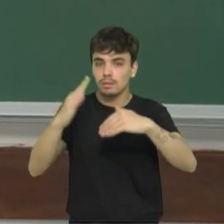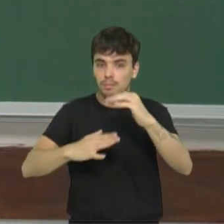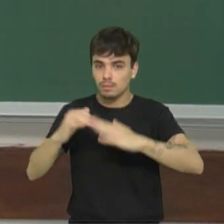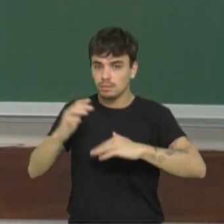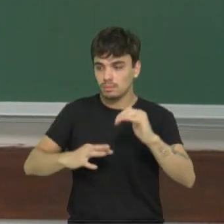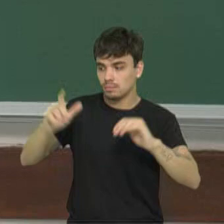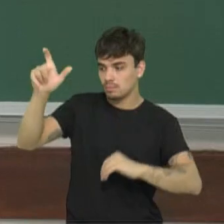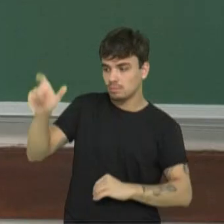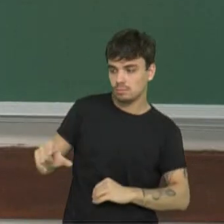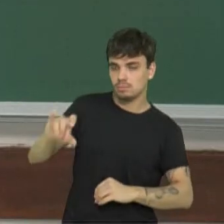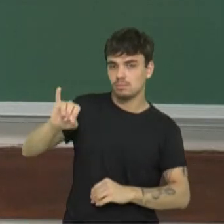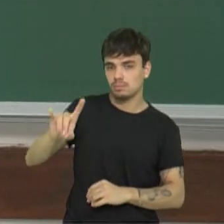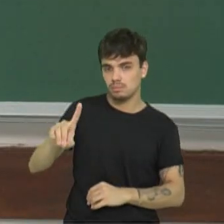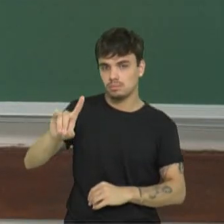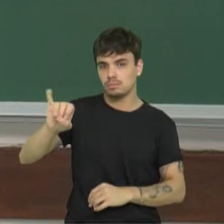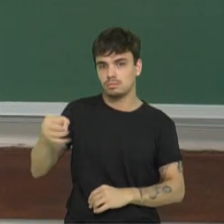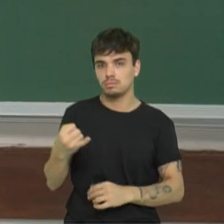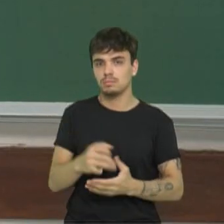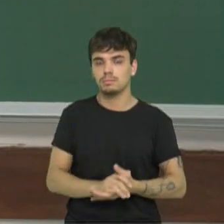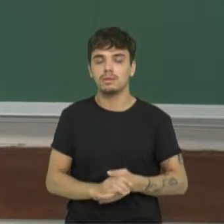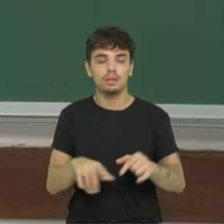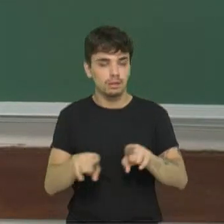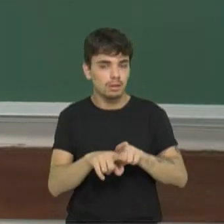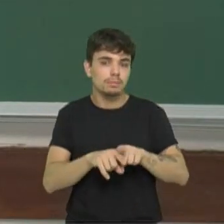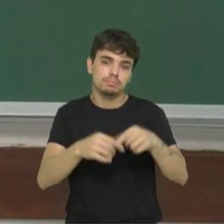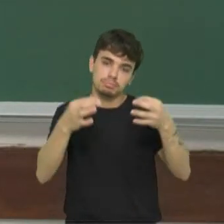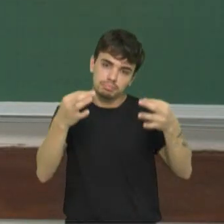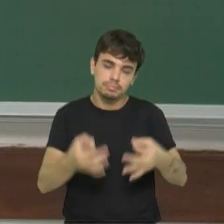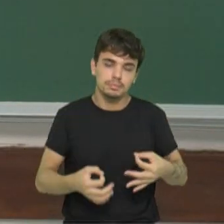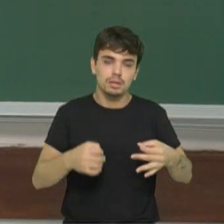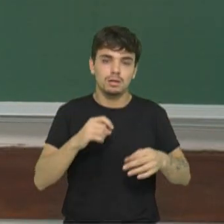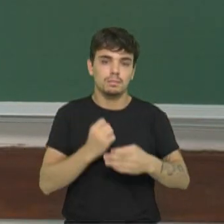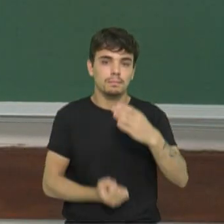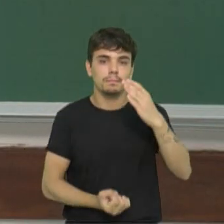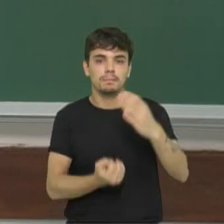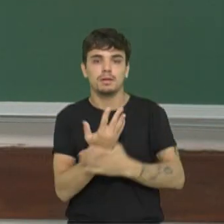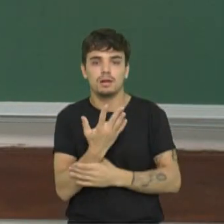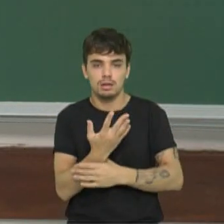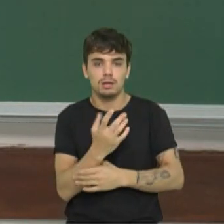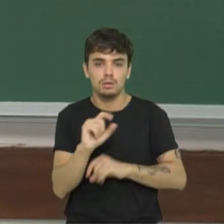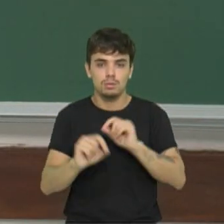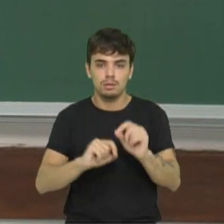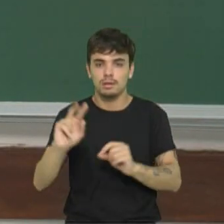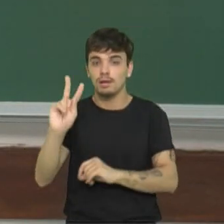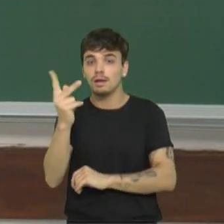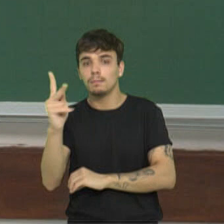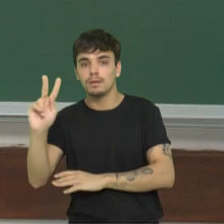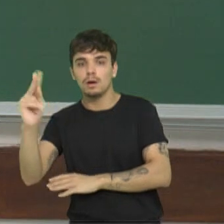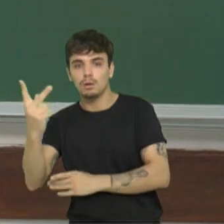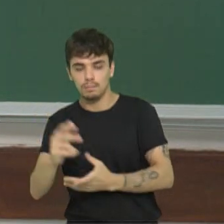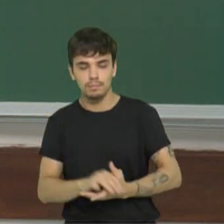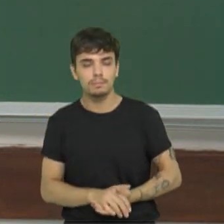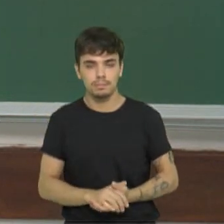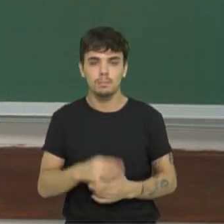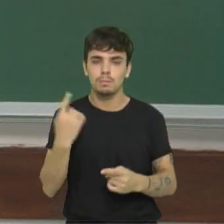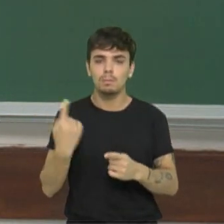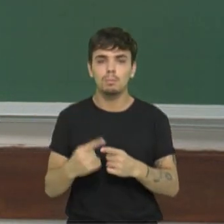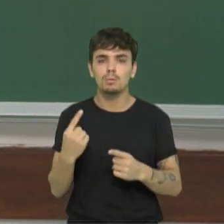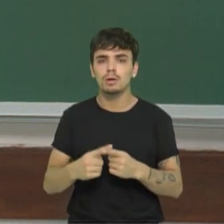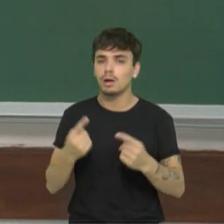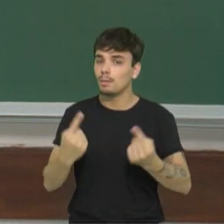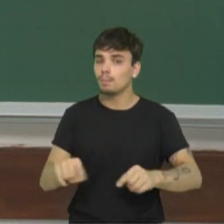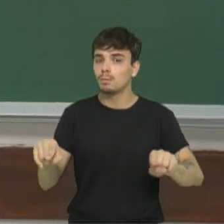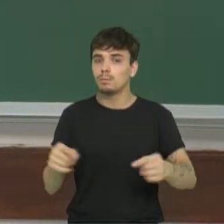produzidas pelos DJs, né? E praticamente o surgimento do próprio hip hop, tá? Porque a música